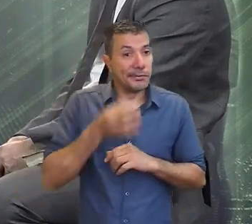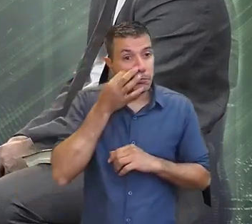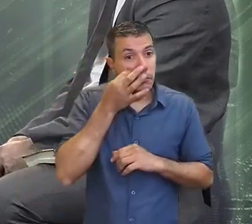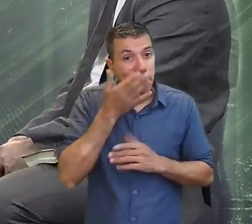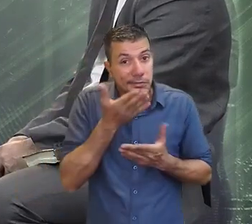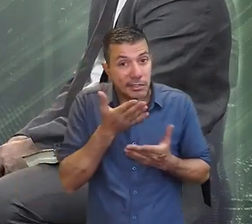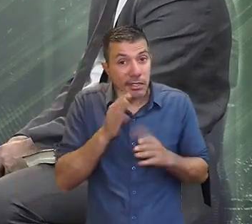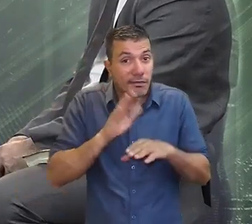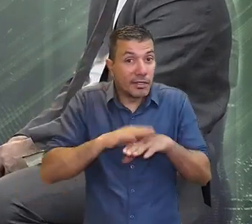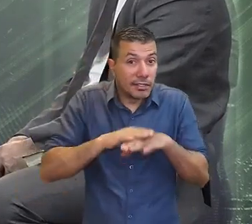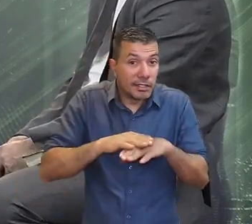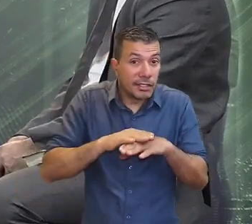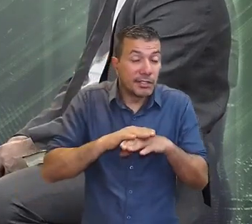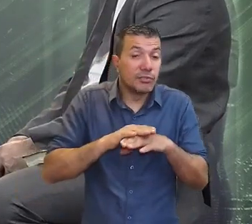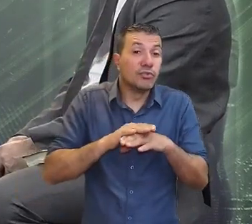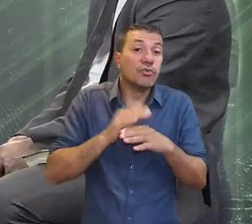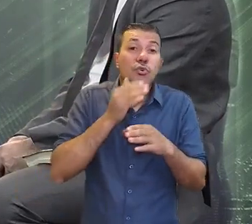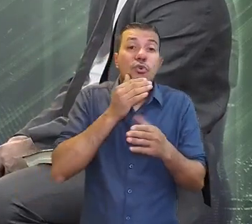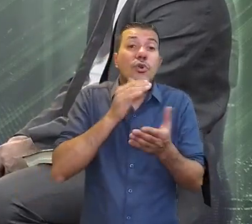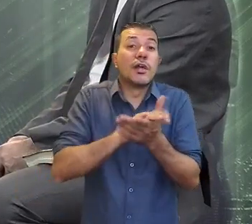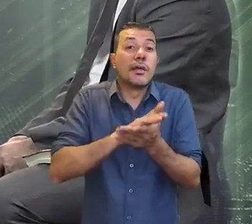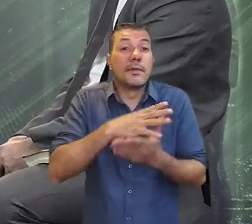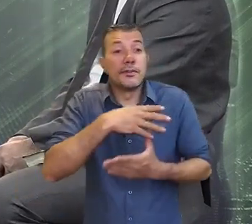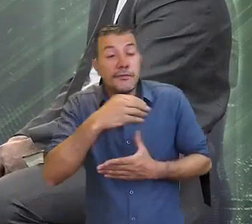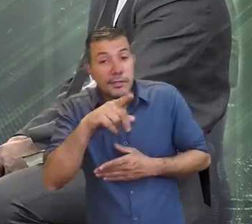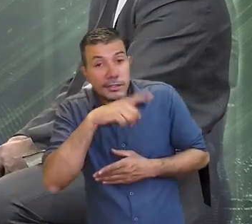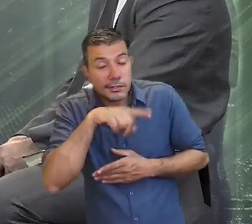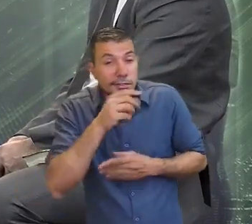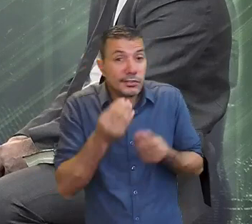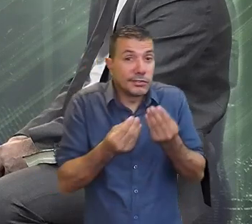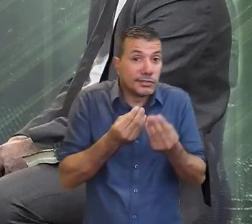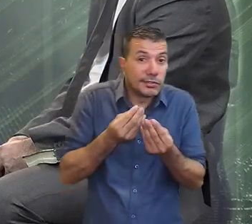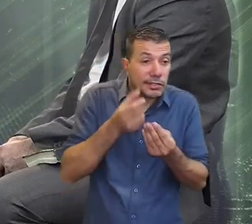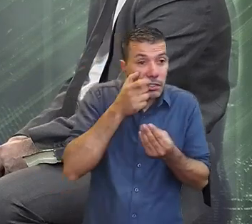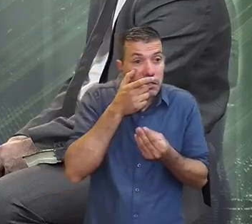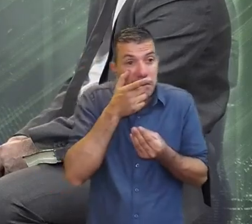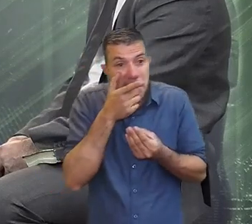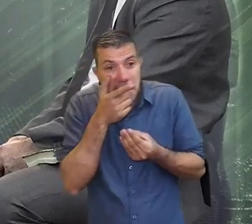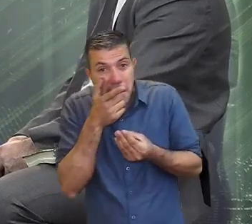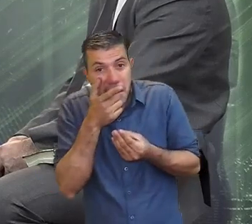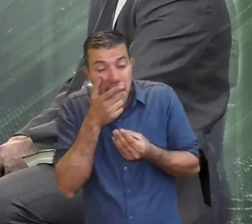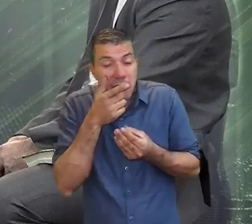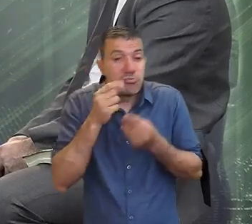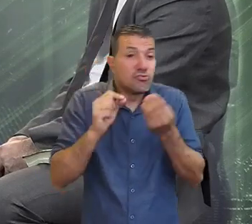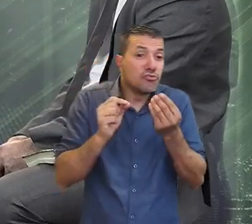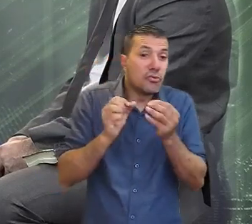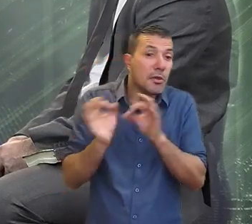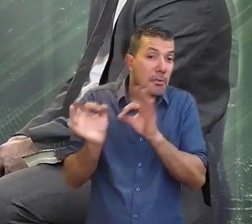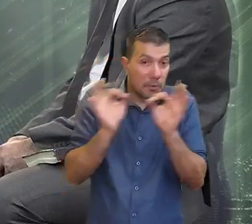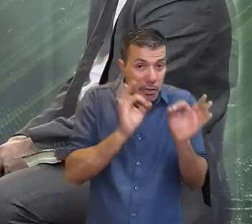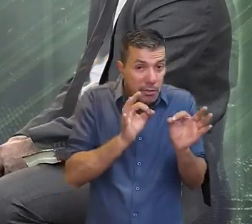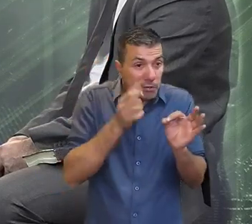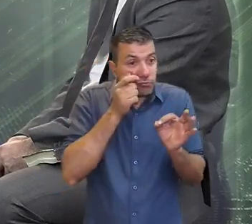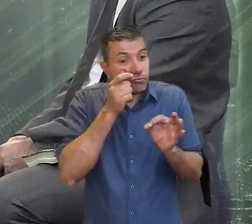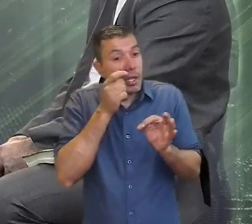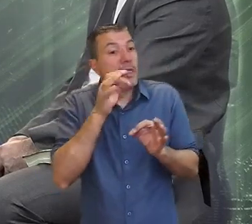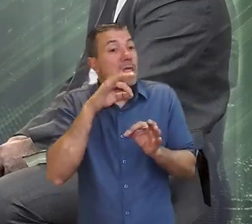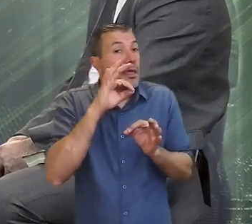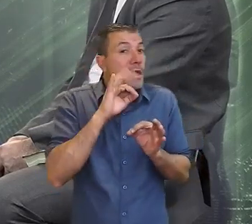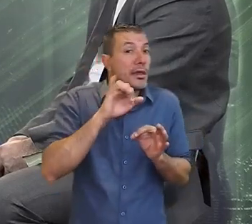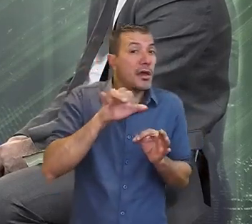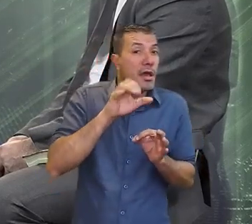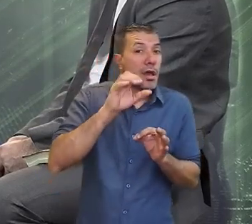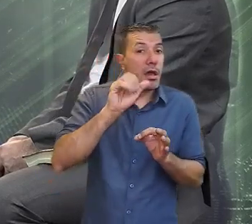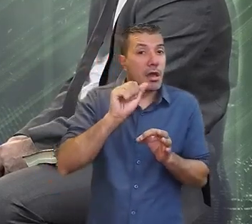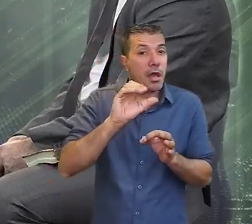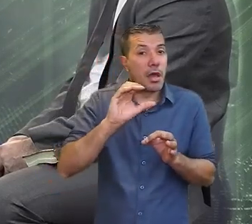dia que estava fazendo o casamento do seu filho, mas ligado lá no, durante os momentos lá, através da transmissão. Um abraço para vocês, o Jacó, o pessoal aí que